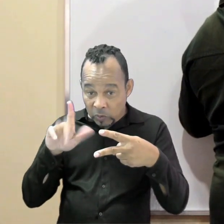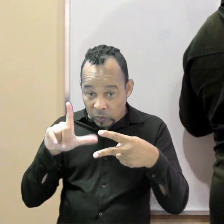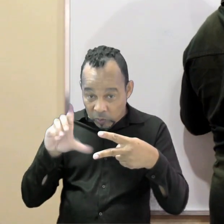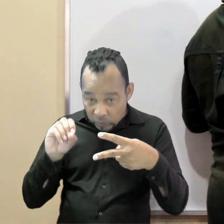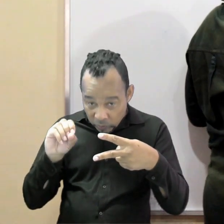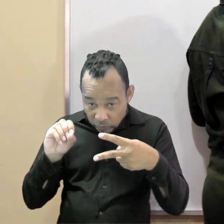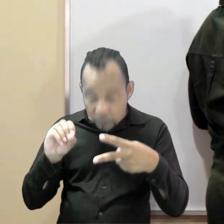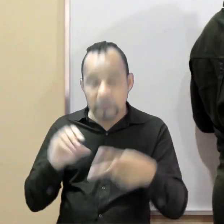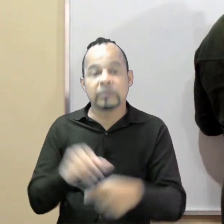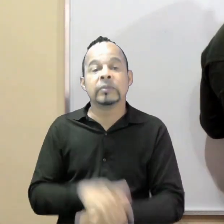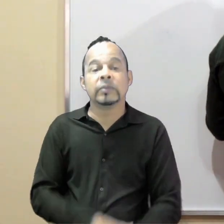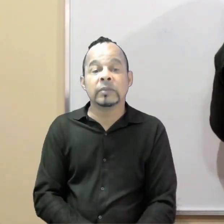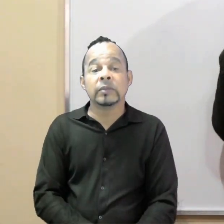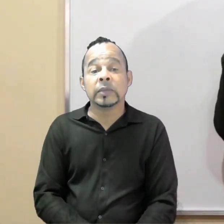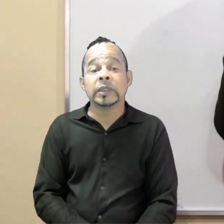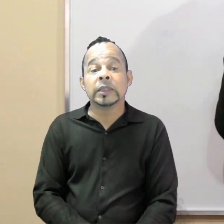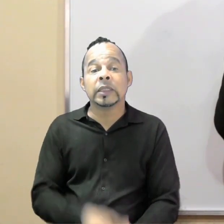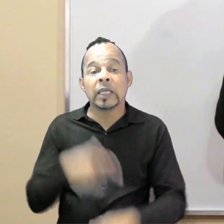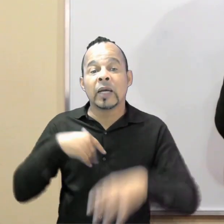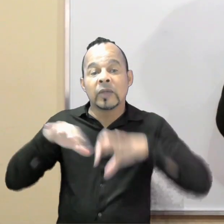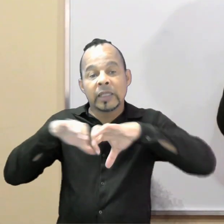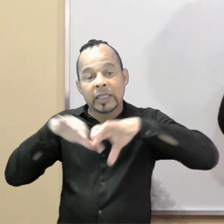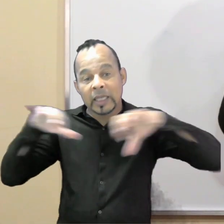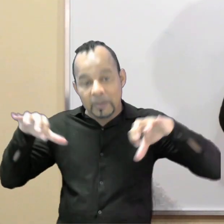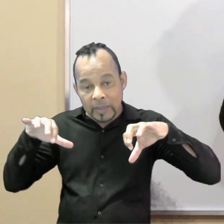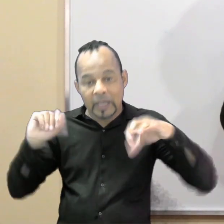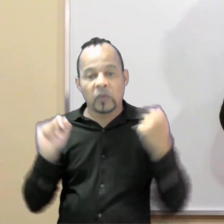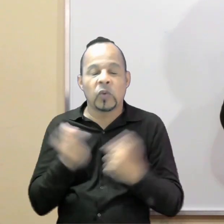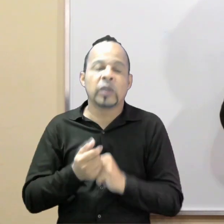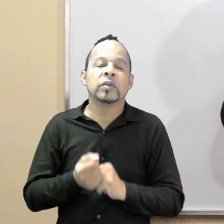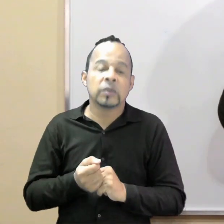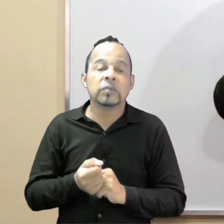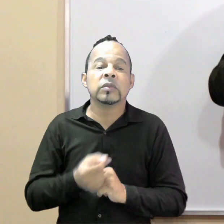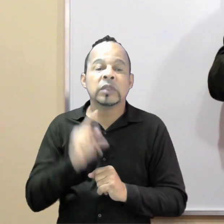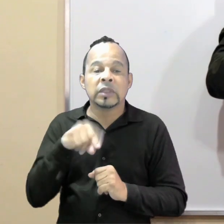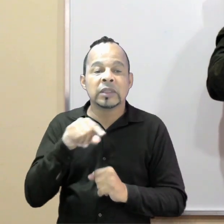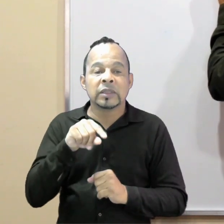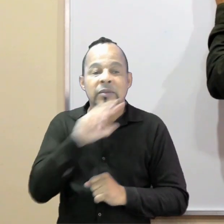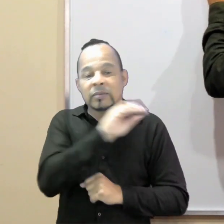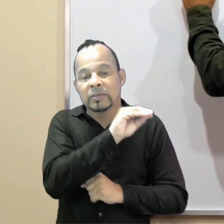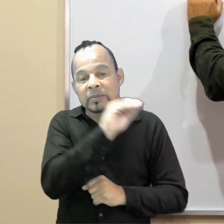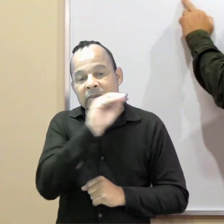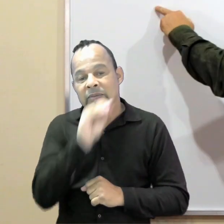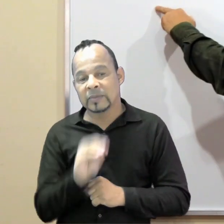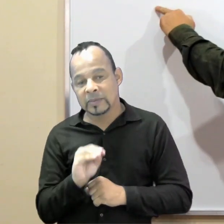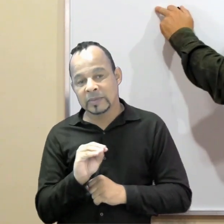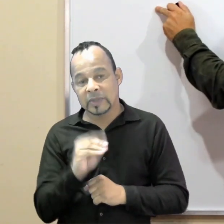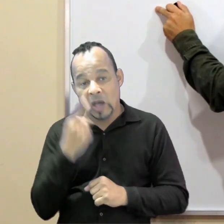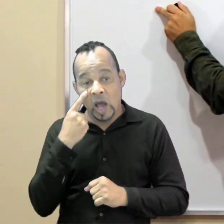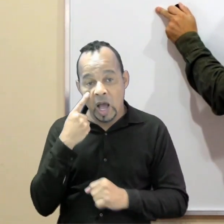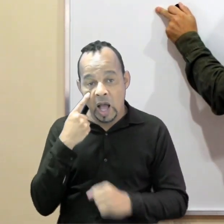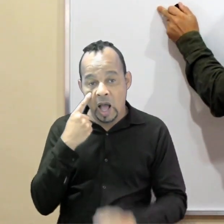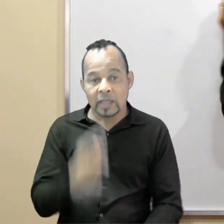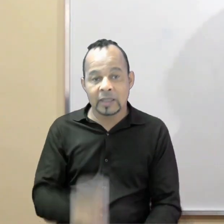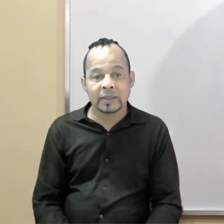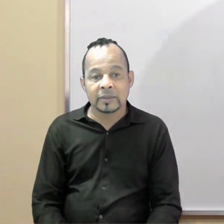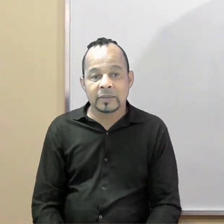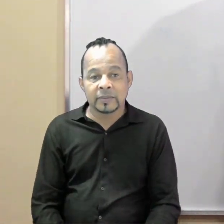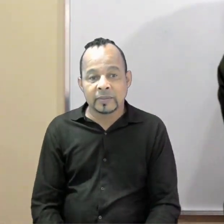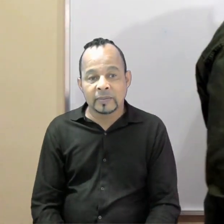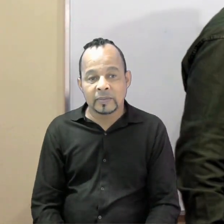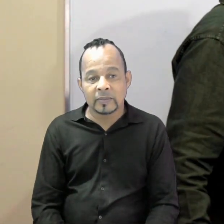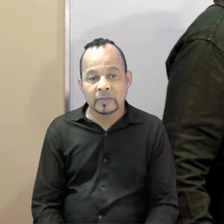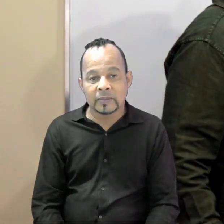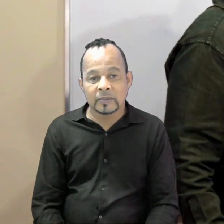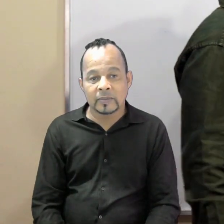A mesma lógica que eu fiz no outro, vou isolar o seno de θ, passando o A e o B para baixo lá. Vai ficar assim,